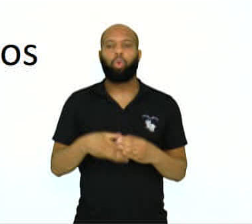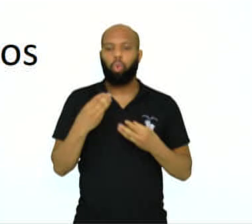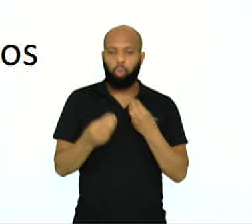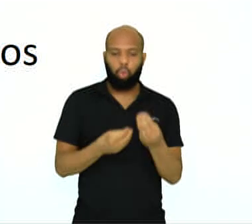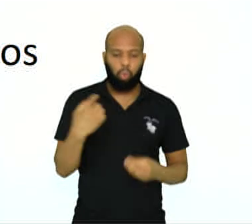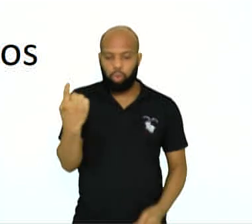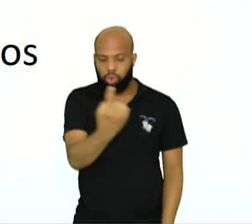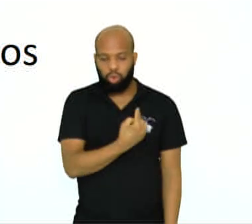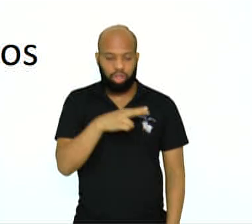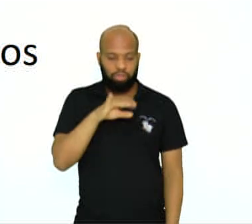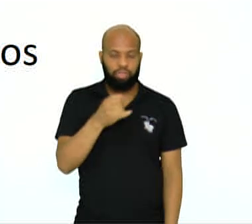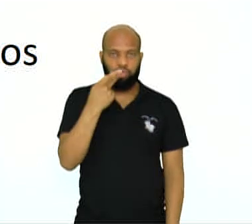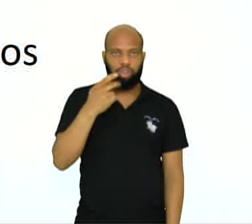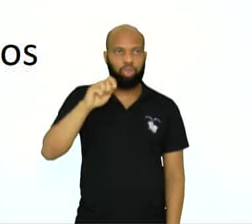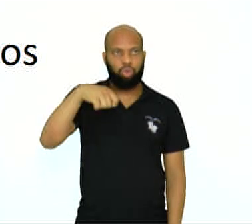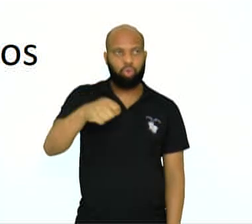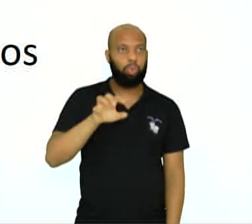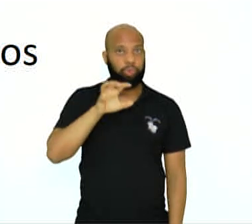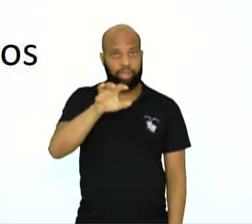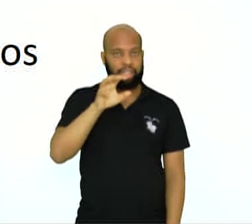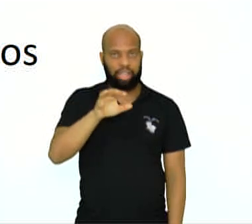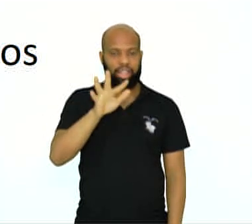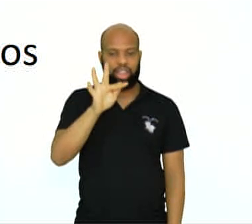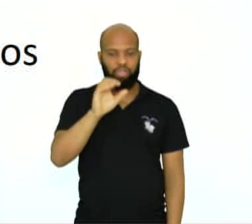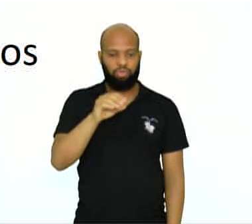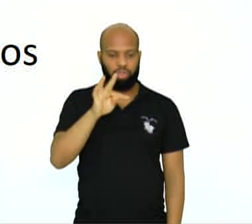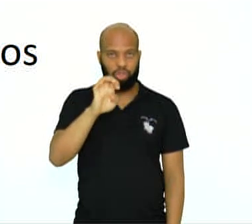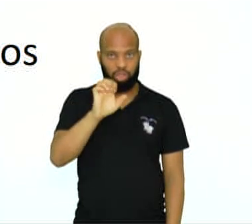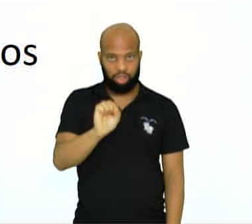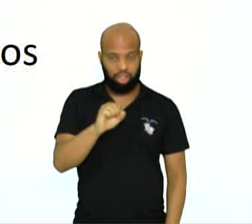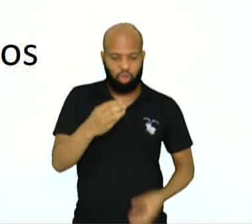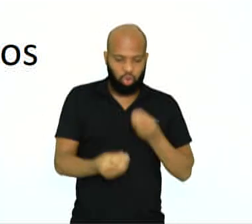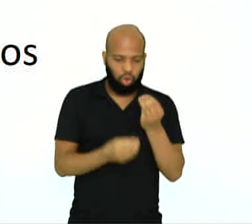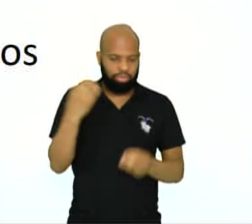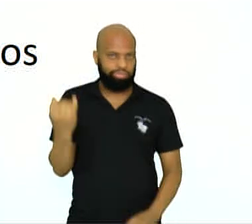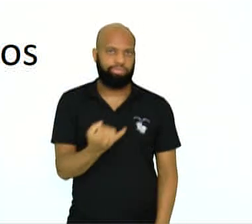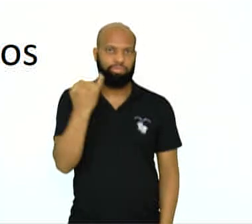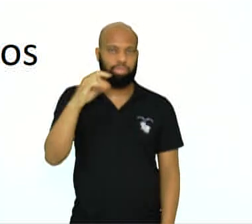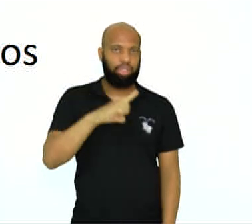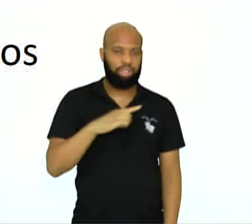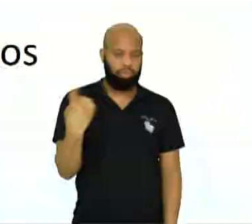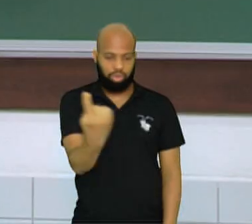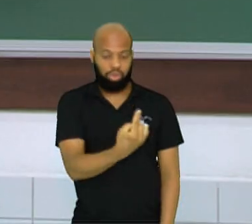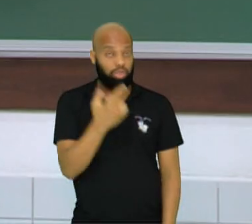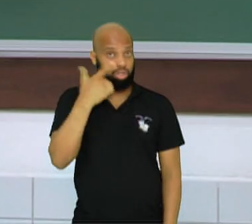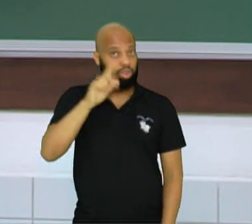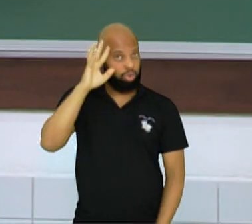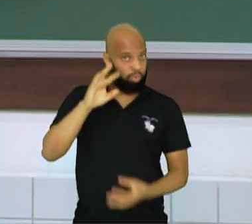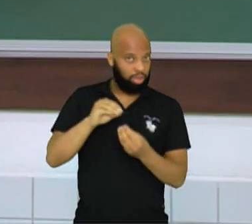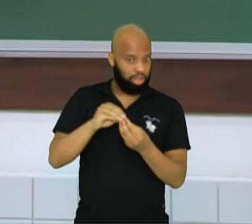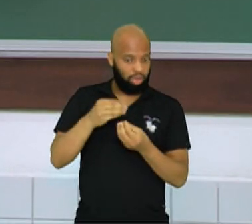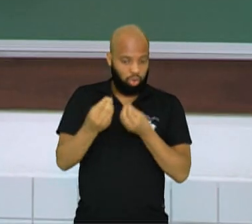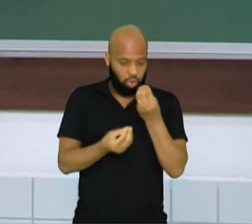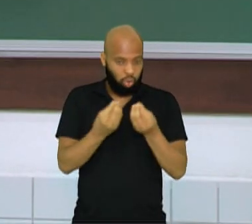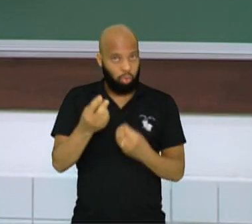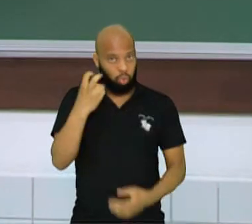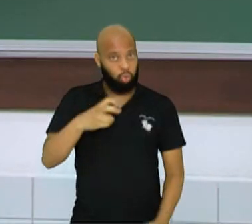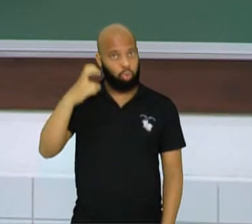vai falar, então, sobre essas fontes e como essas fontes vão ser importantes para a gente entender a